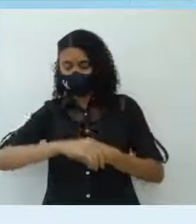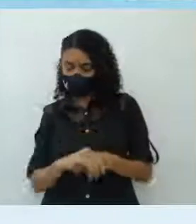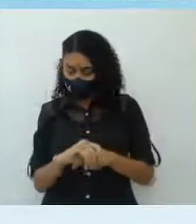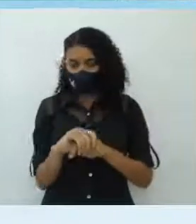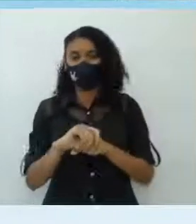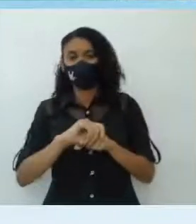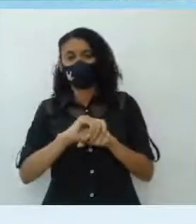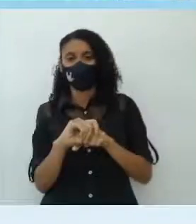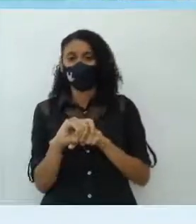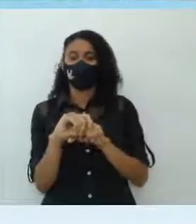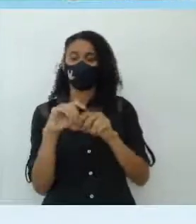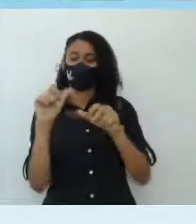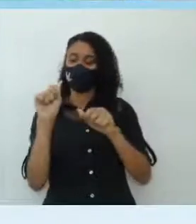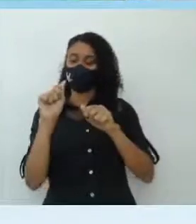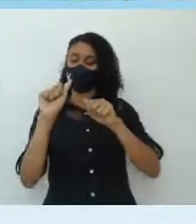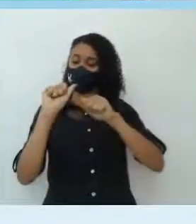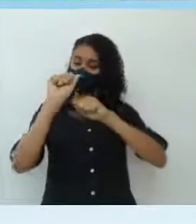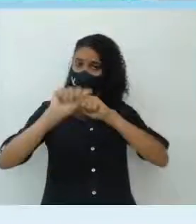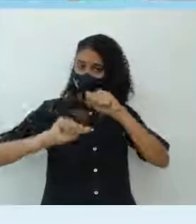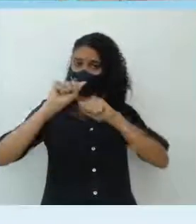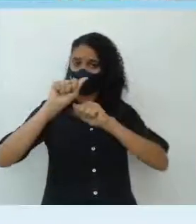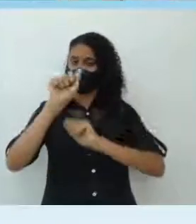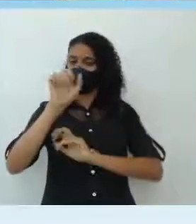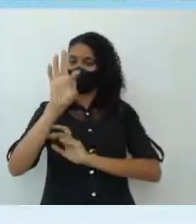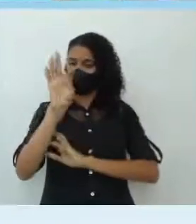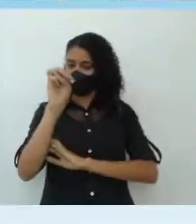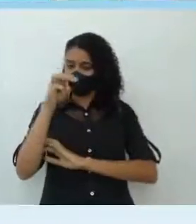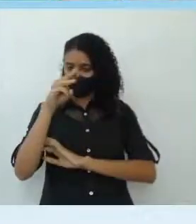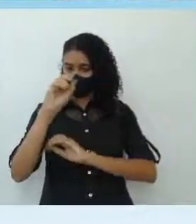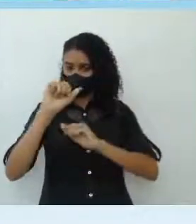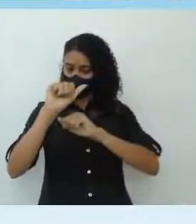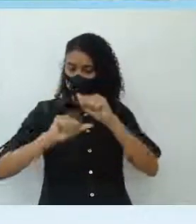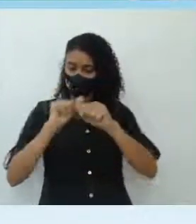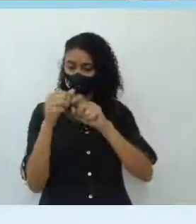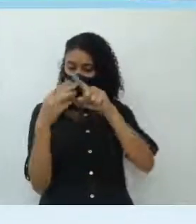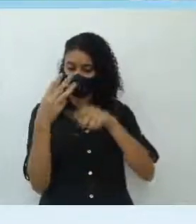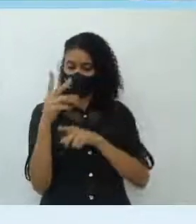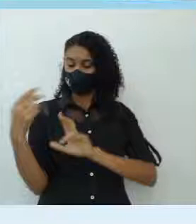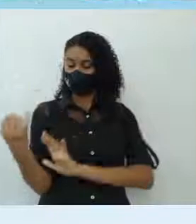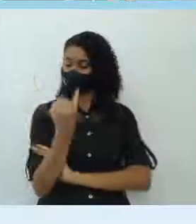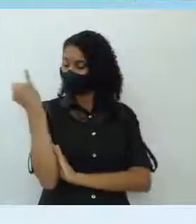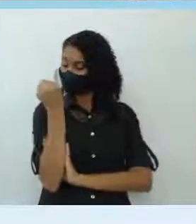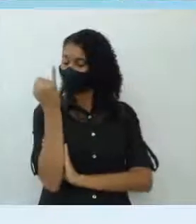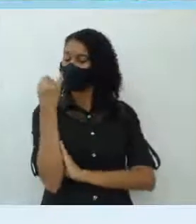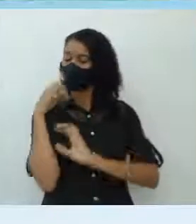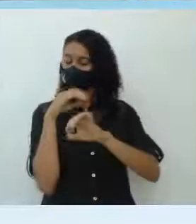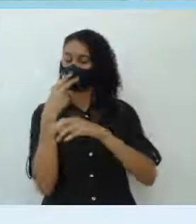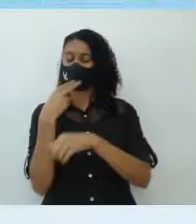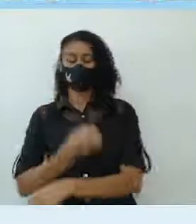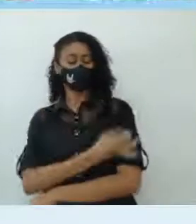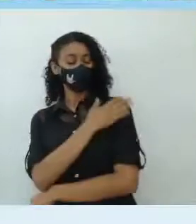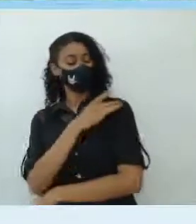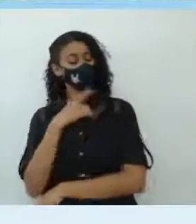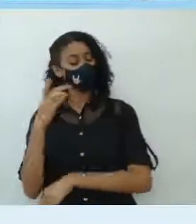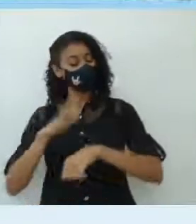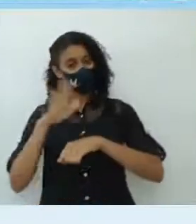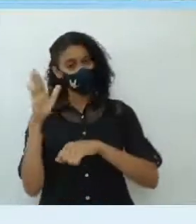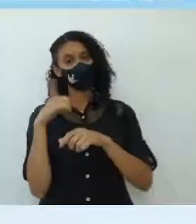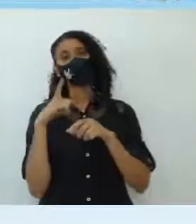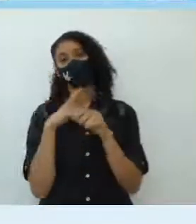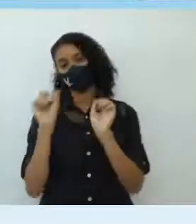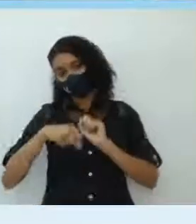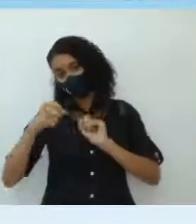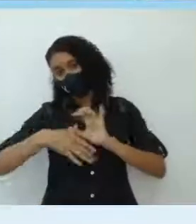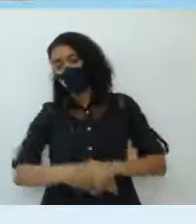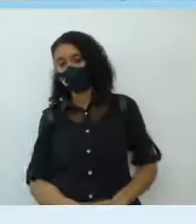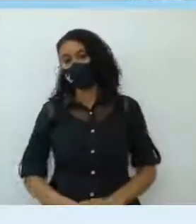que compõem o átomo. 3 são as partículas fundamentais que a gente discute no ensino médio. Tem mais partículas? Tem mais